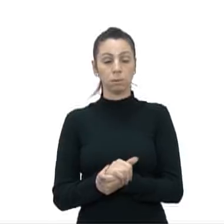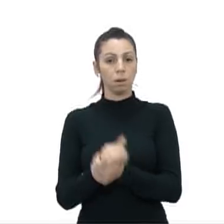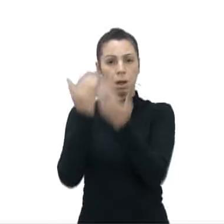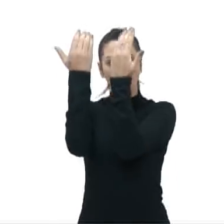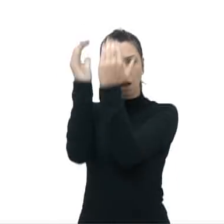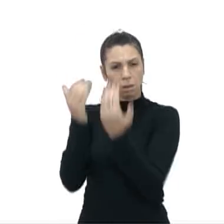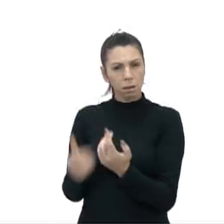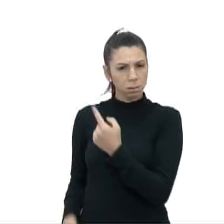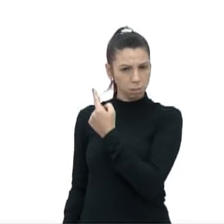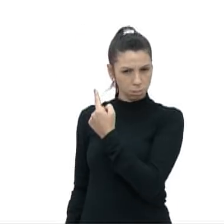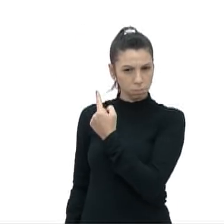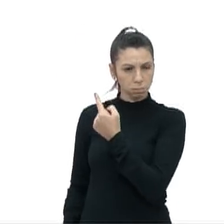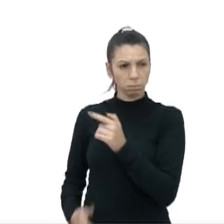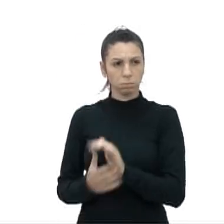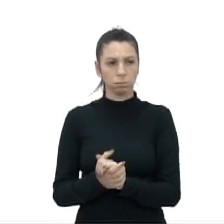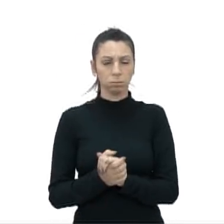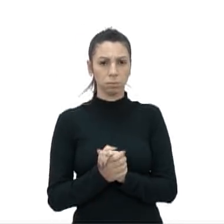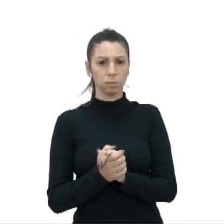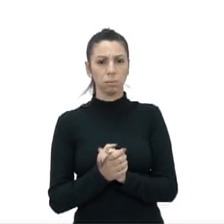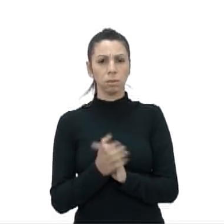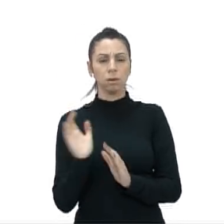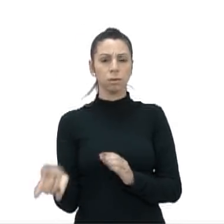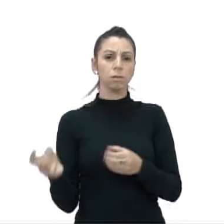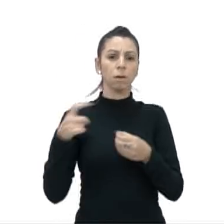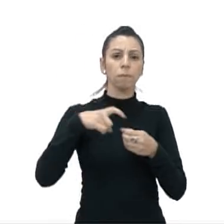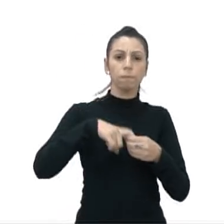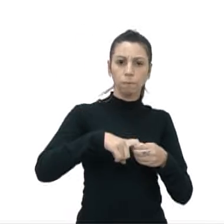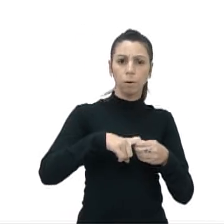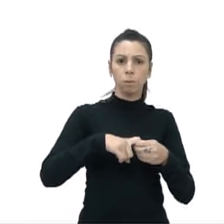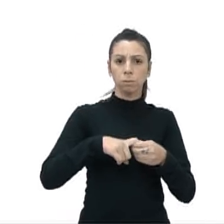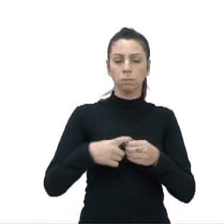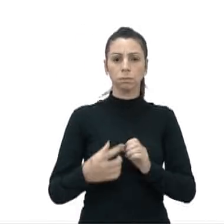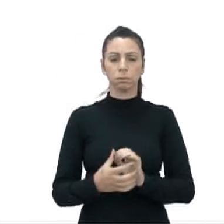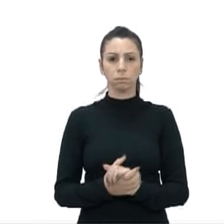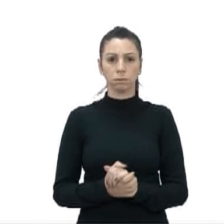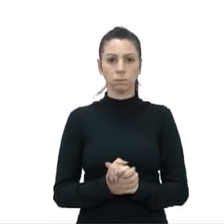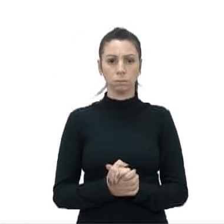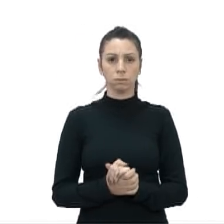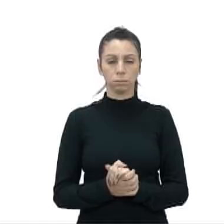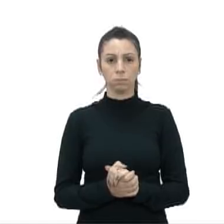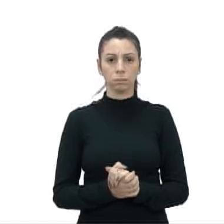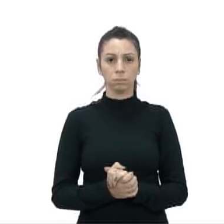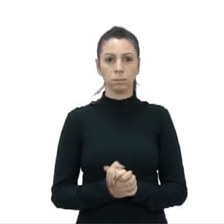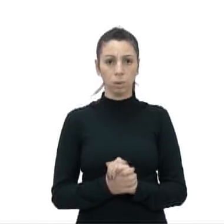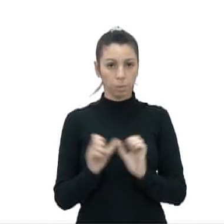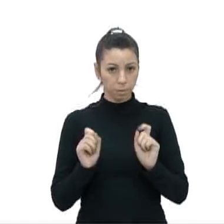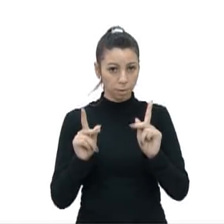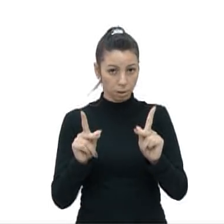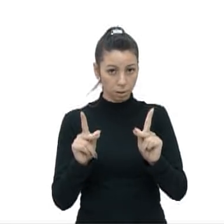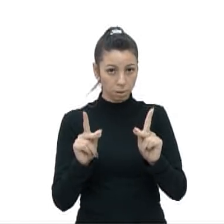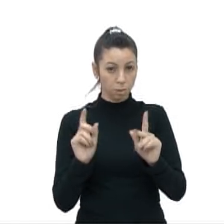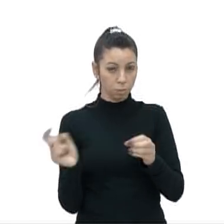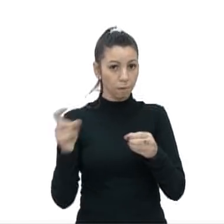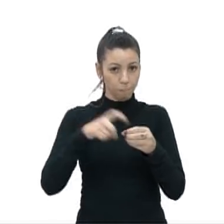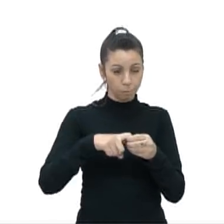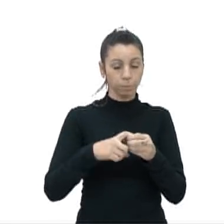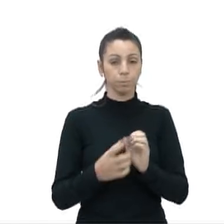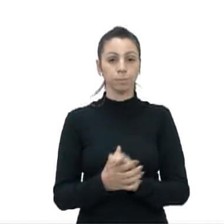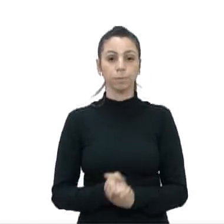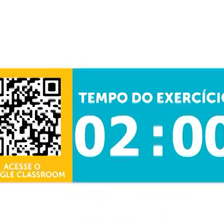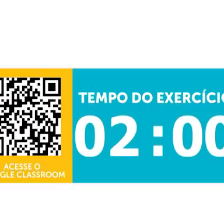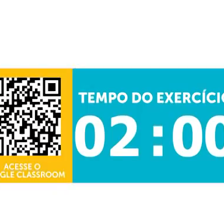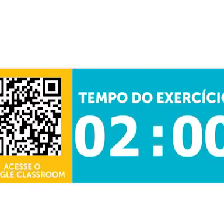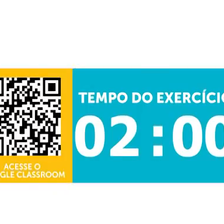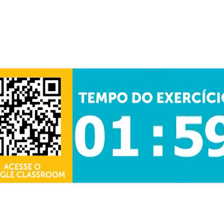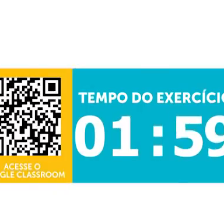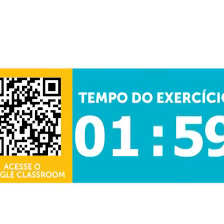Analise essa afirmativa e daqui a pouco a gente vai dar a resposta para vocês discutir essa questão. Beleza? Até mais!